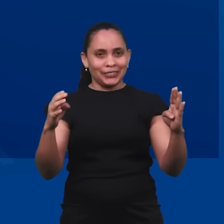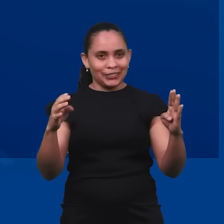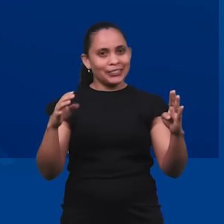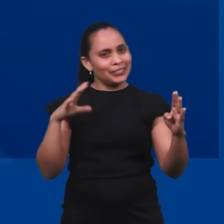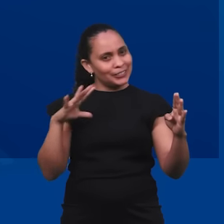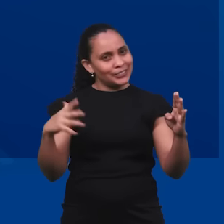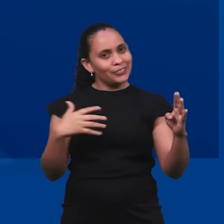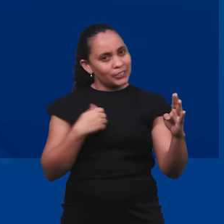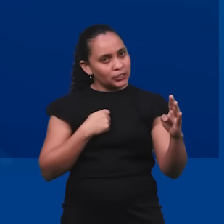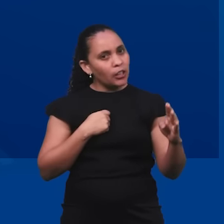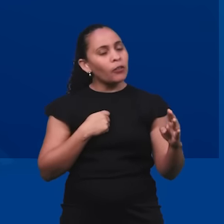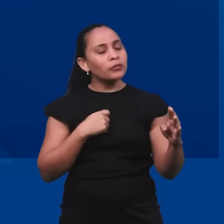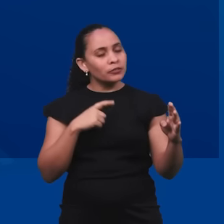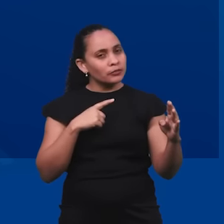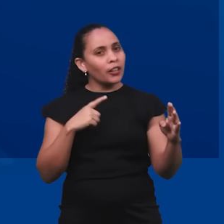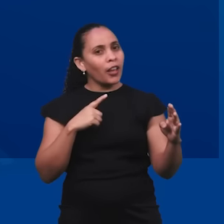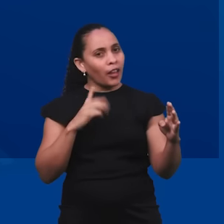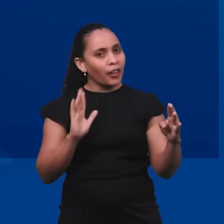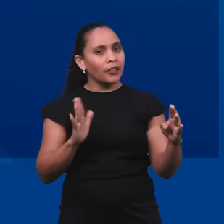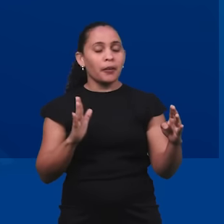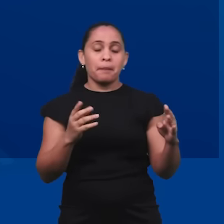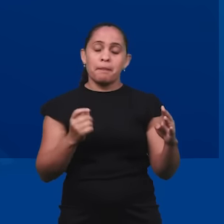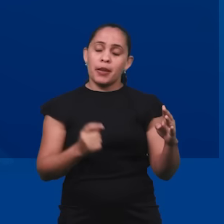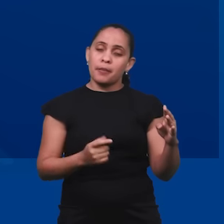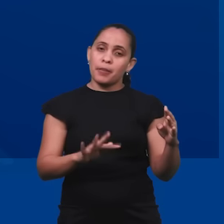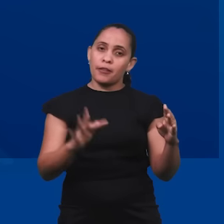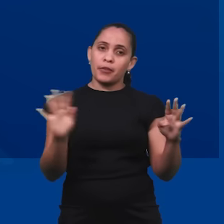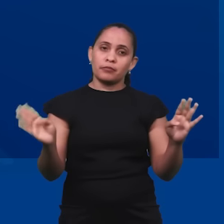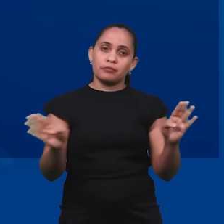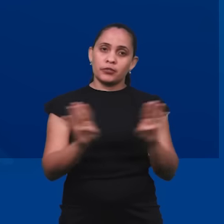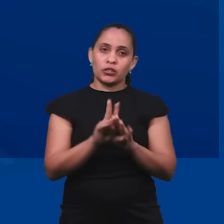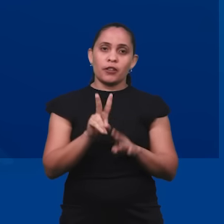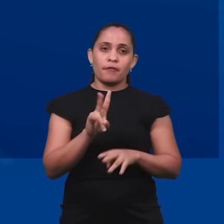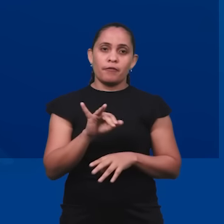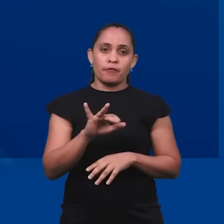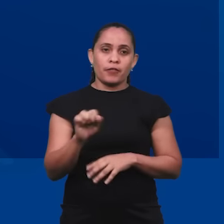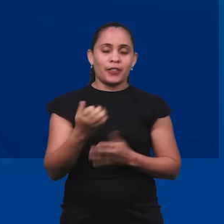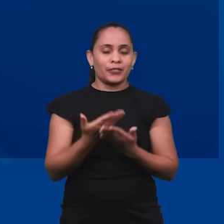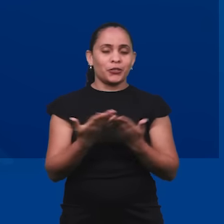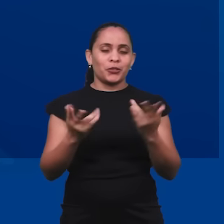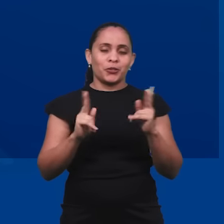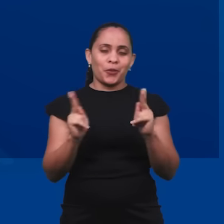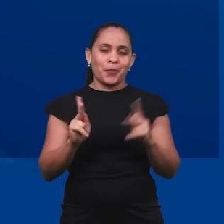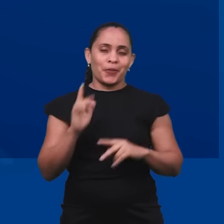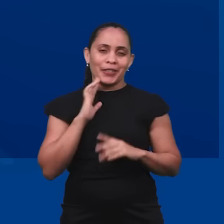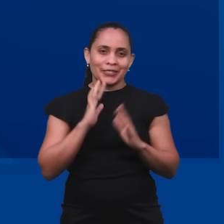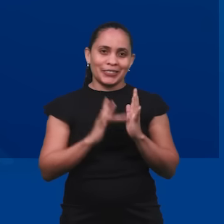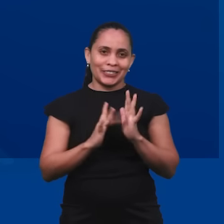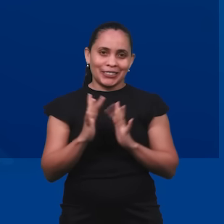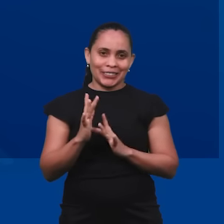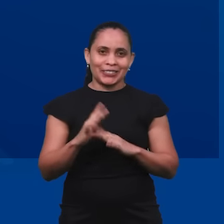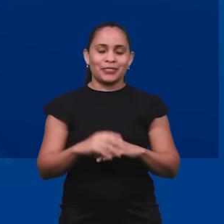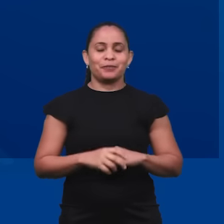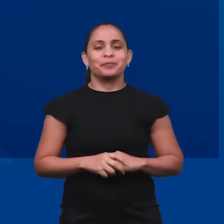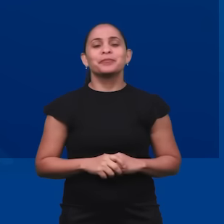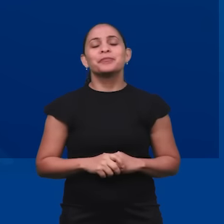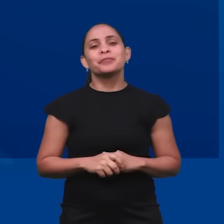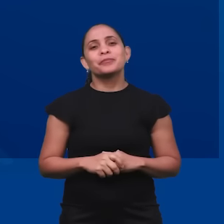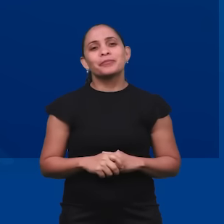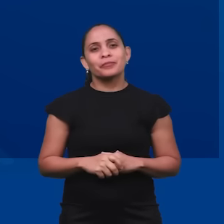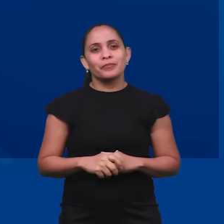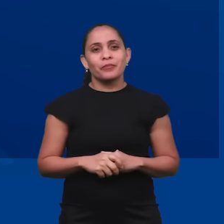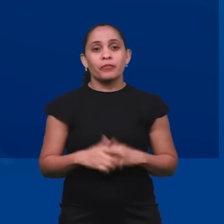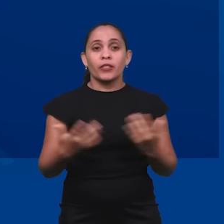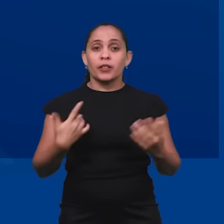que brevemente irá fechar com o arrebatamento da igreja. A todos a paz do Senhor Jesus. Em resposta à